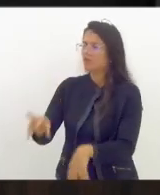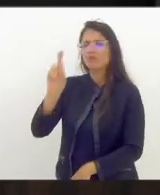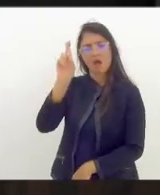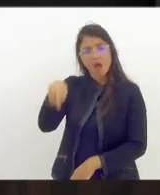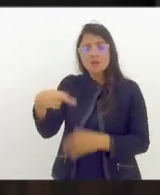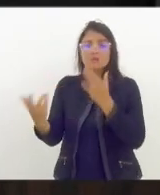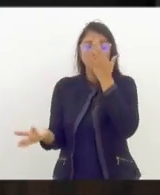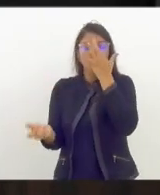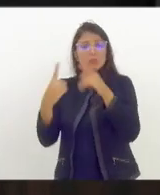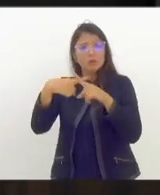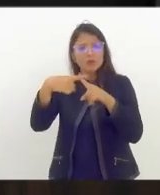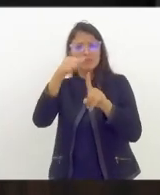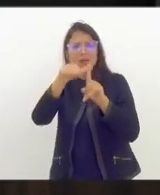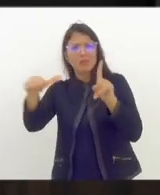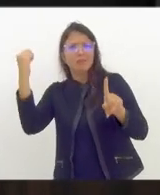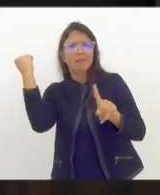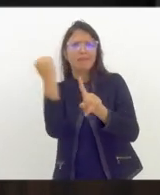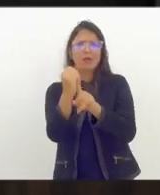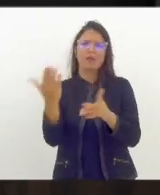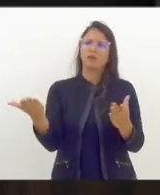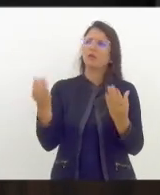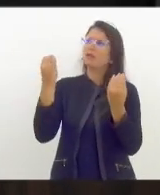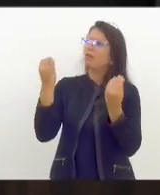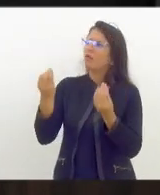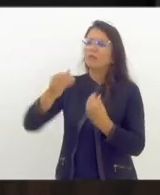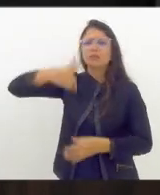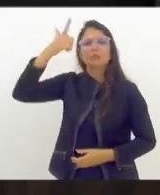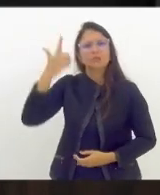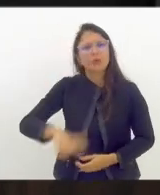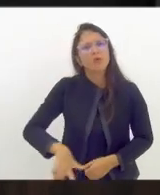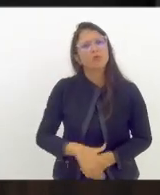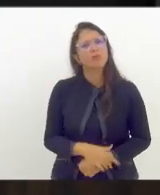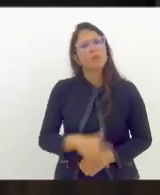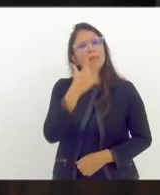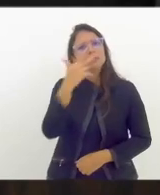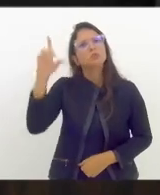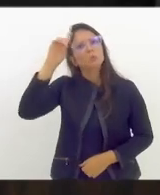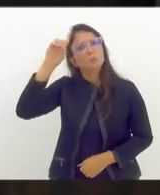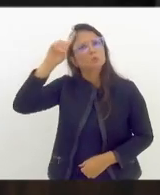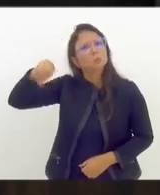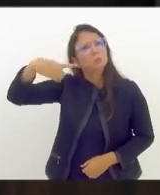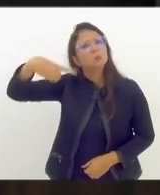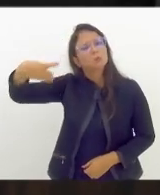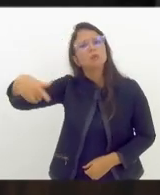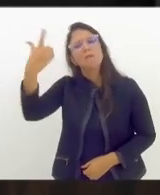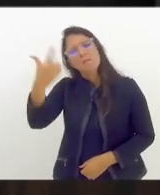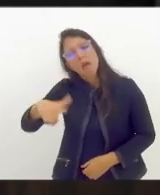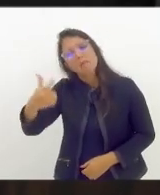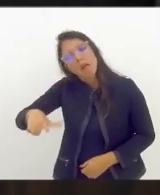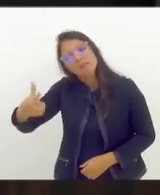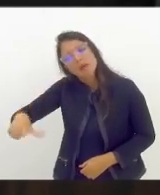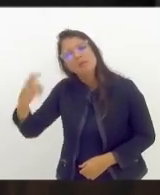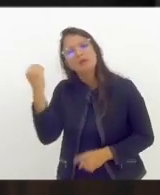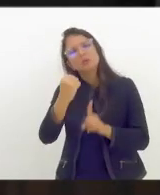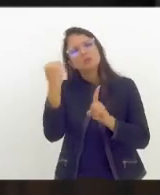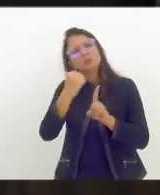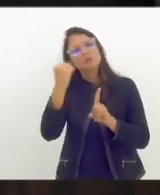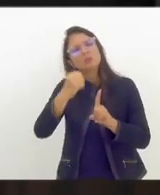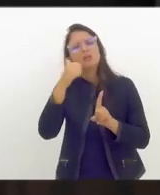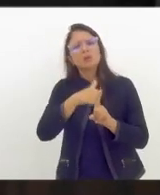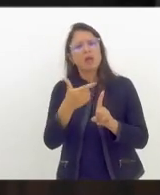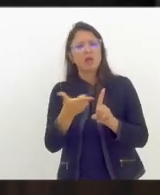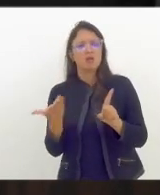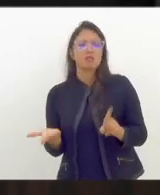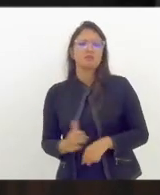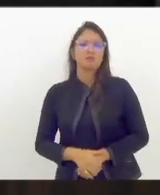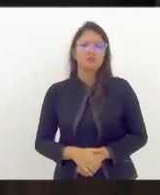mais um feminicídio. A gente tem lidado com isso quase cotidianamente dentro das